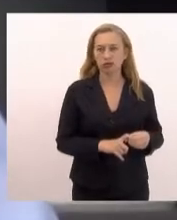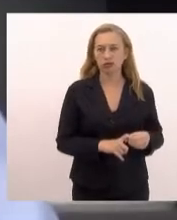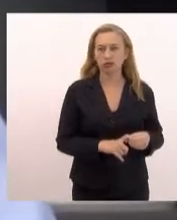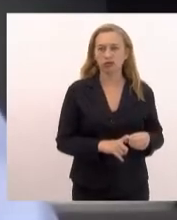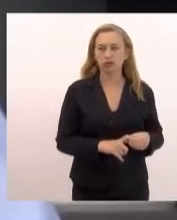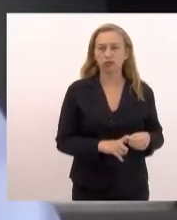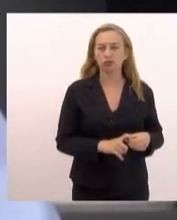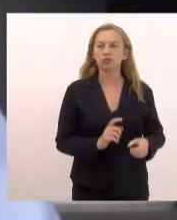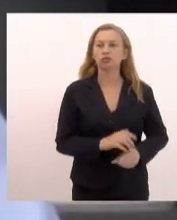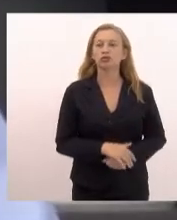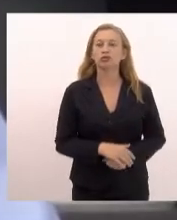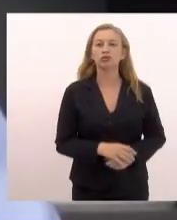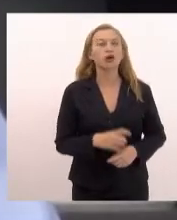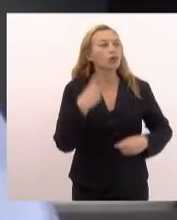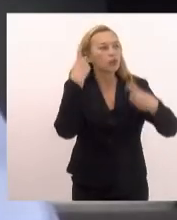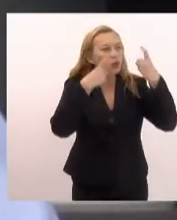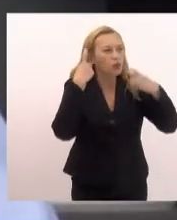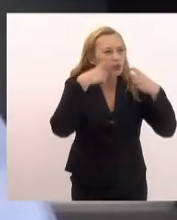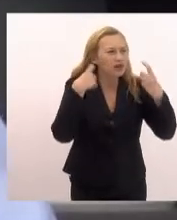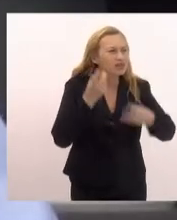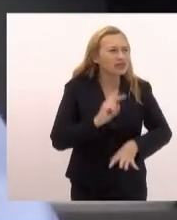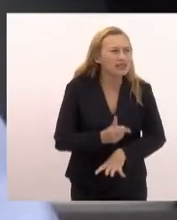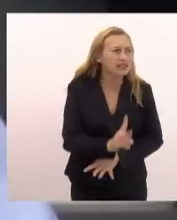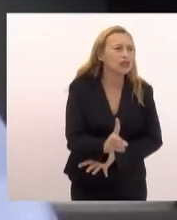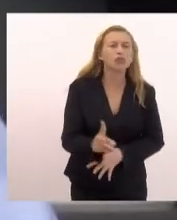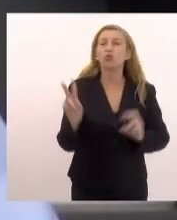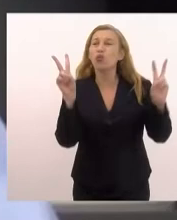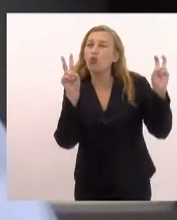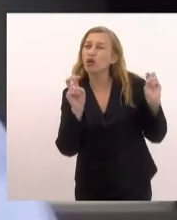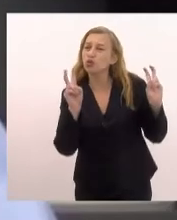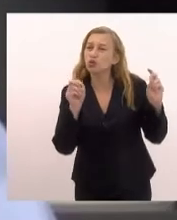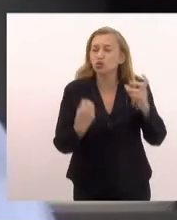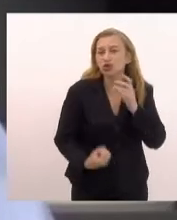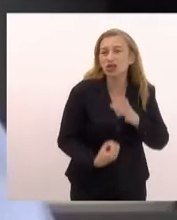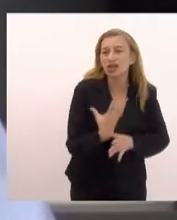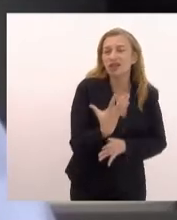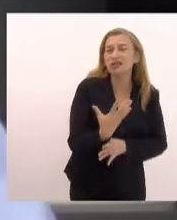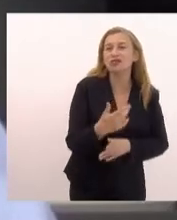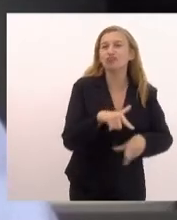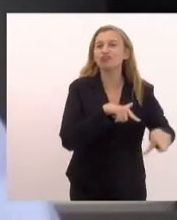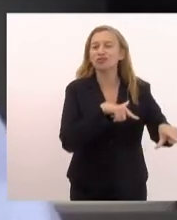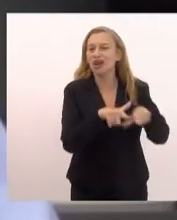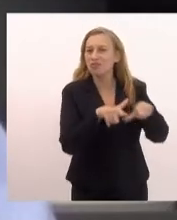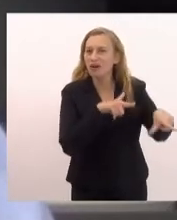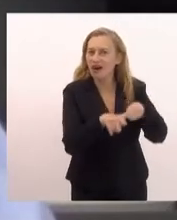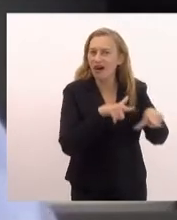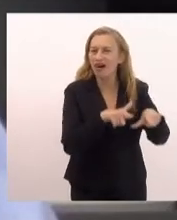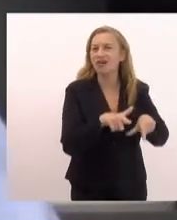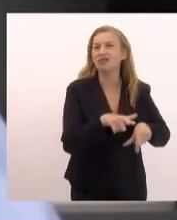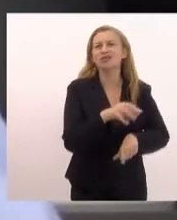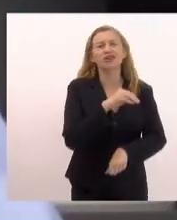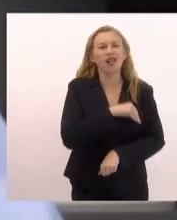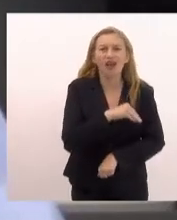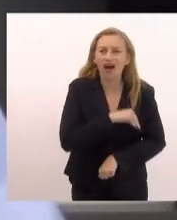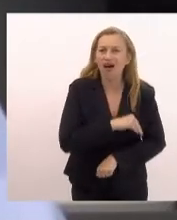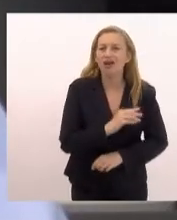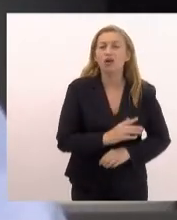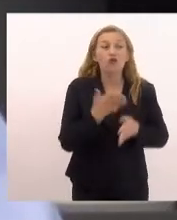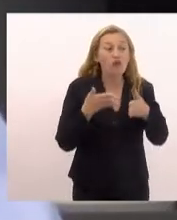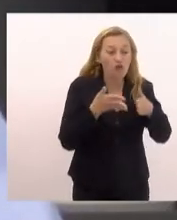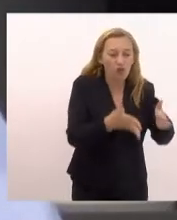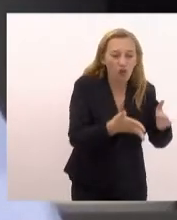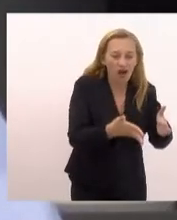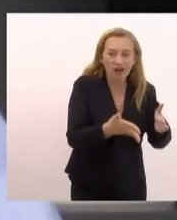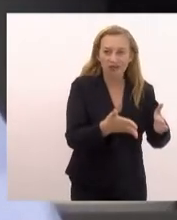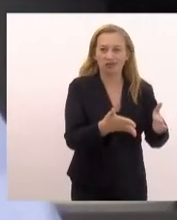adensamento, preocupada sempre com a questão da criação de emprego, da geração de renda, focada